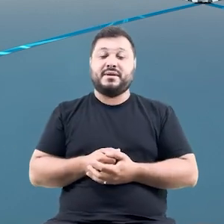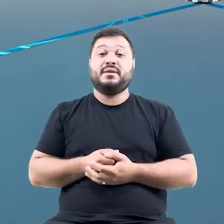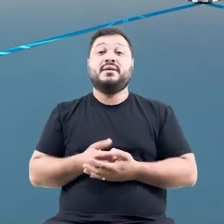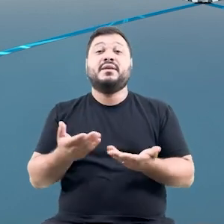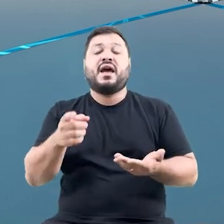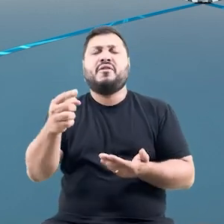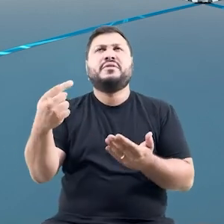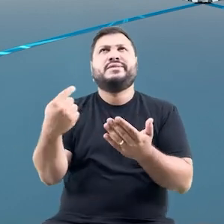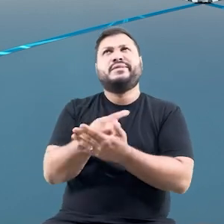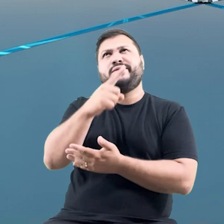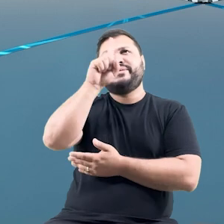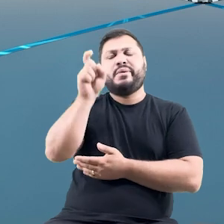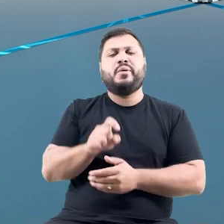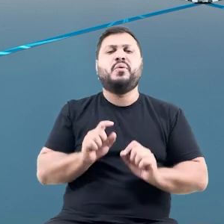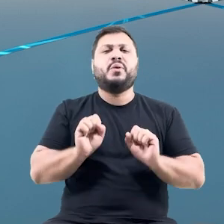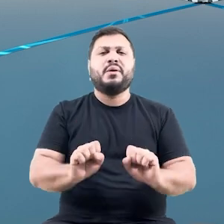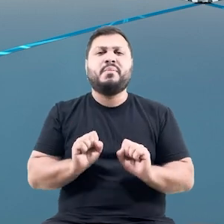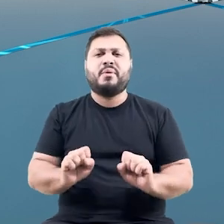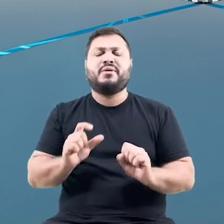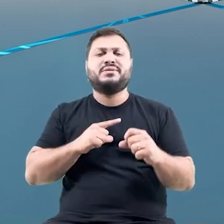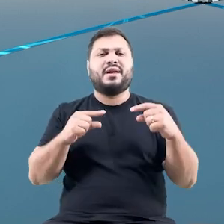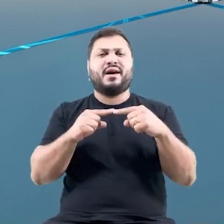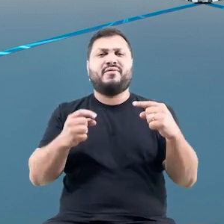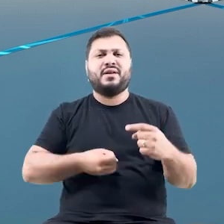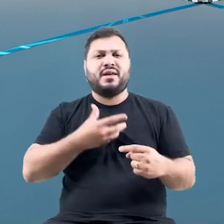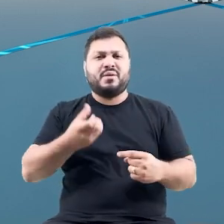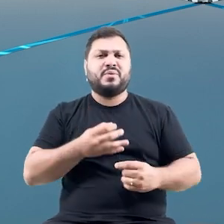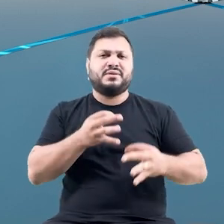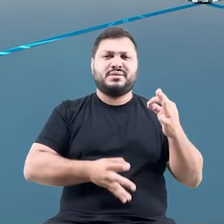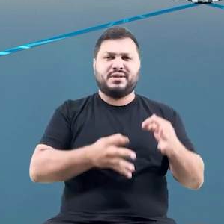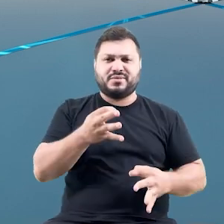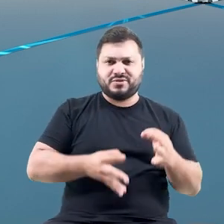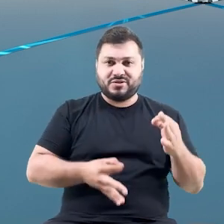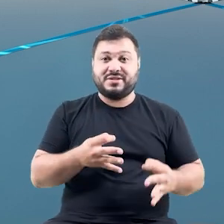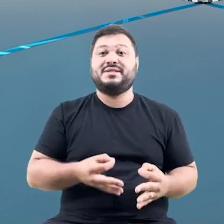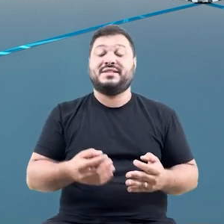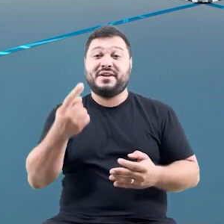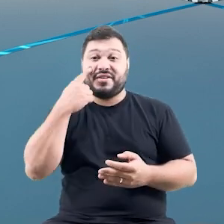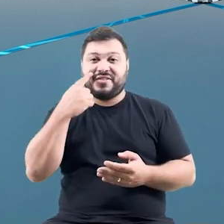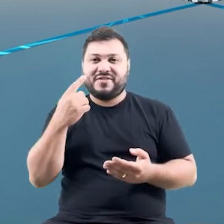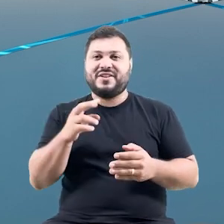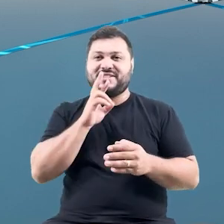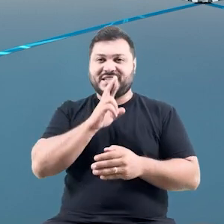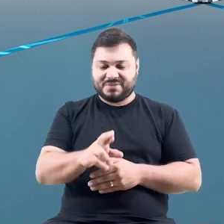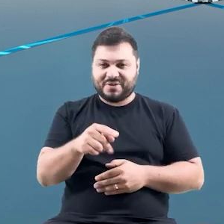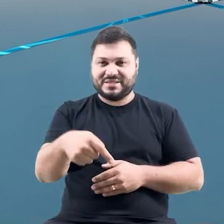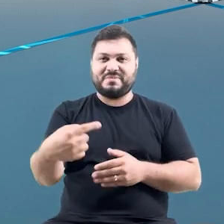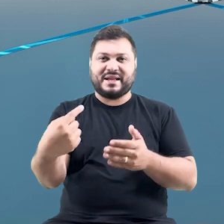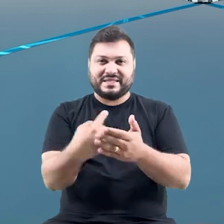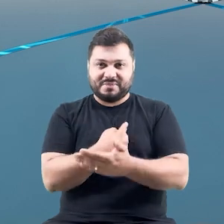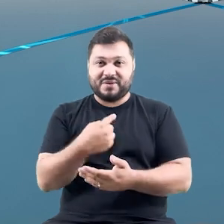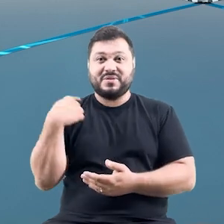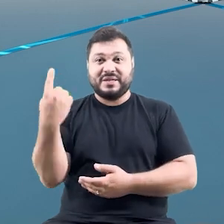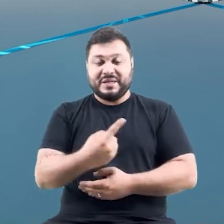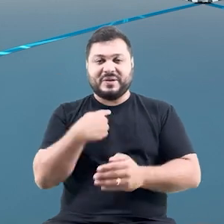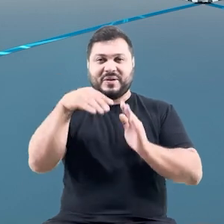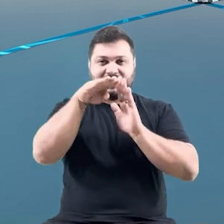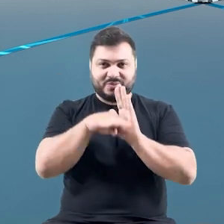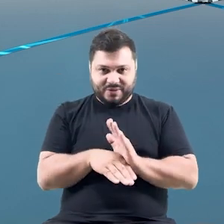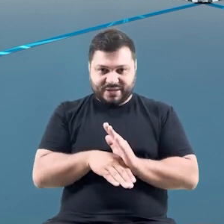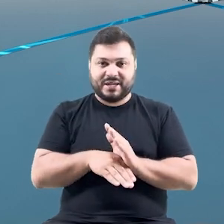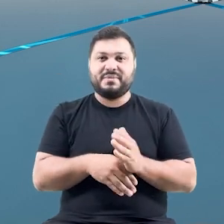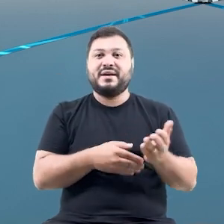tema. E aí você se pergunta, o que pode ter a ver poesia com justiça? Confira a resposta para essa pergunta no